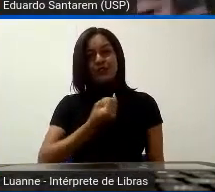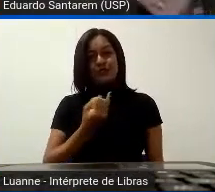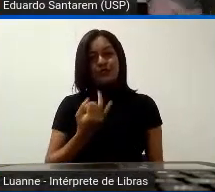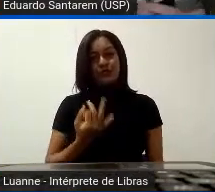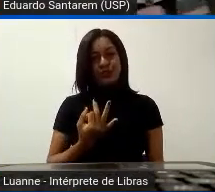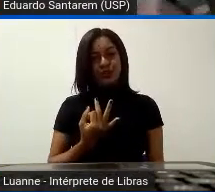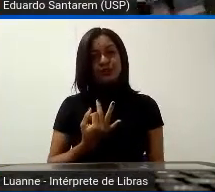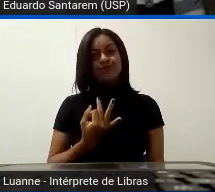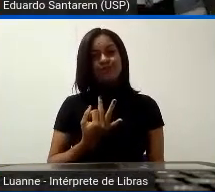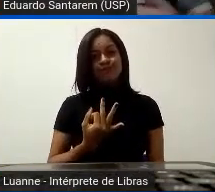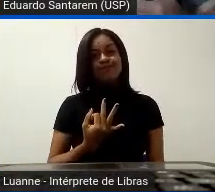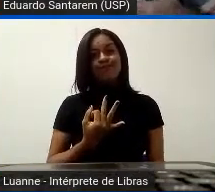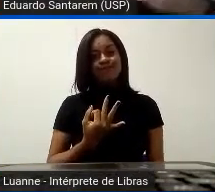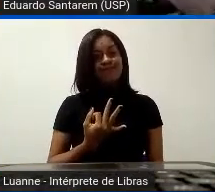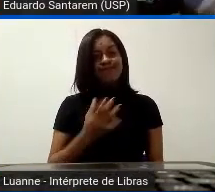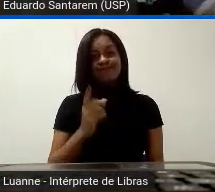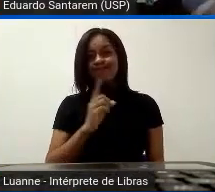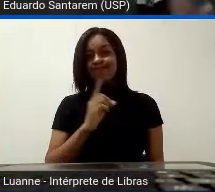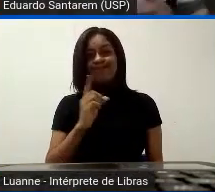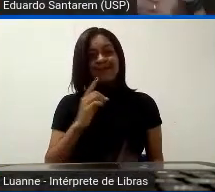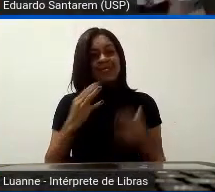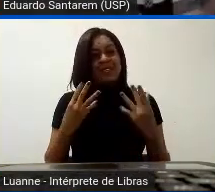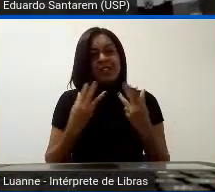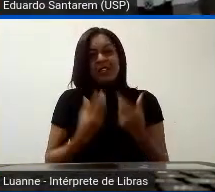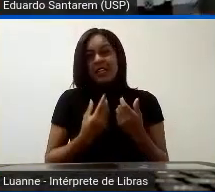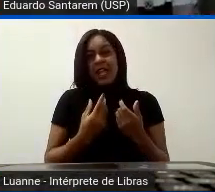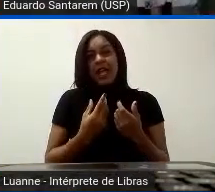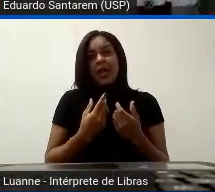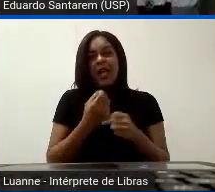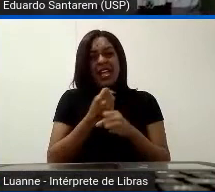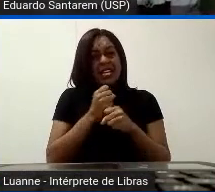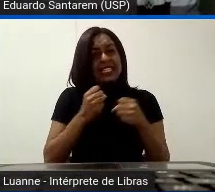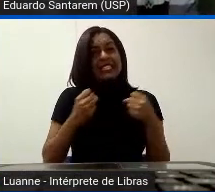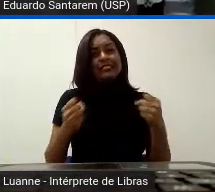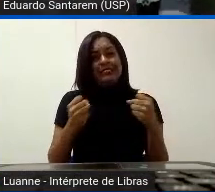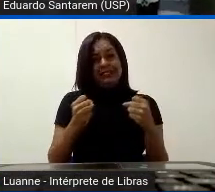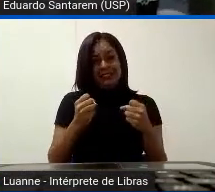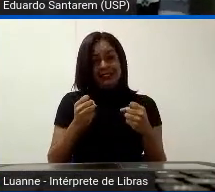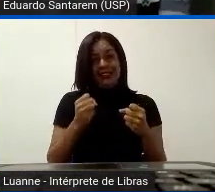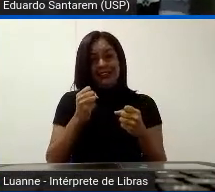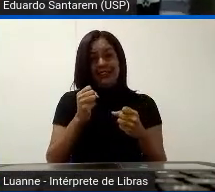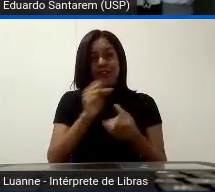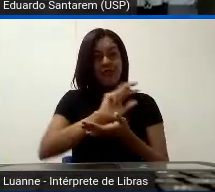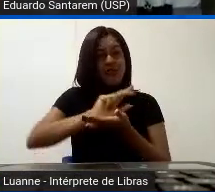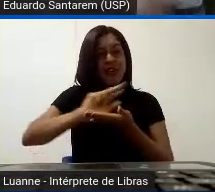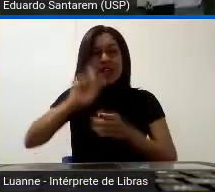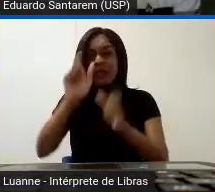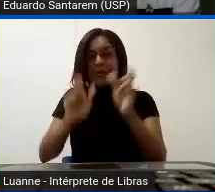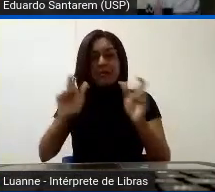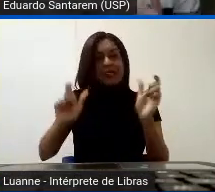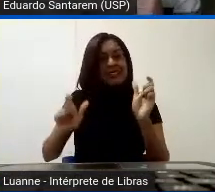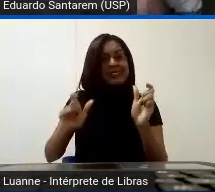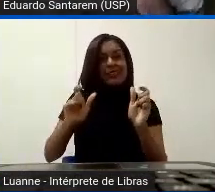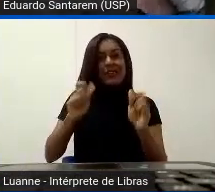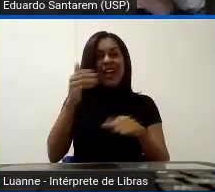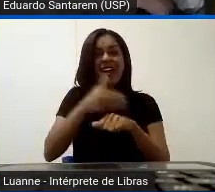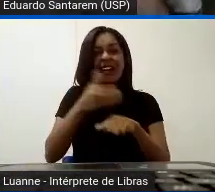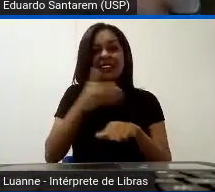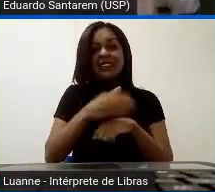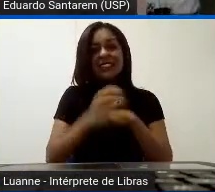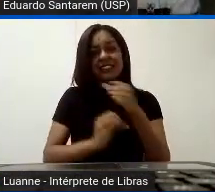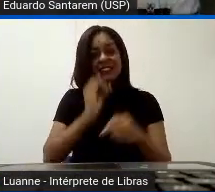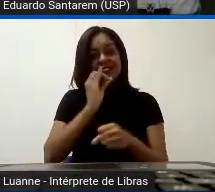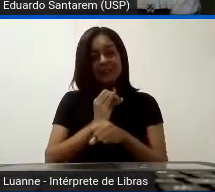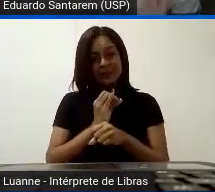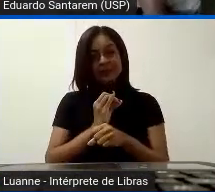não excepcional do ponto de vista de bom mas é muito grande né muita gente acessando as crianças acessando muito a internet e aqui embaixo né